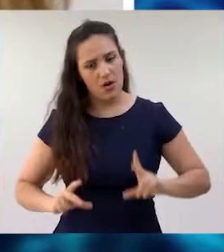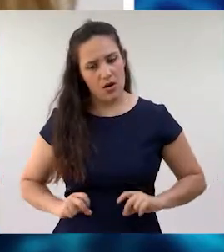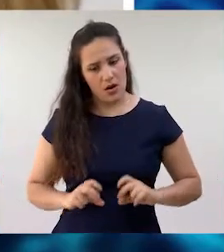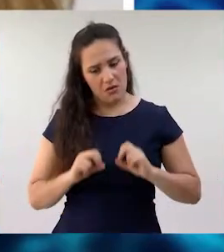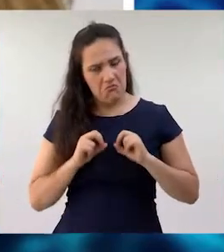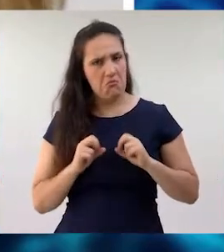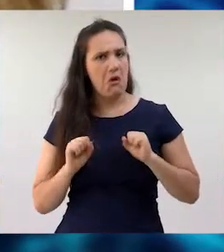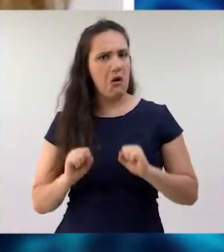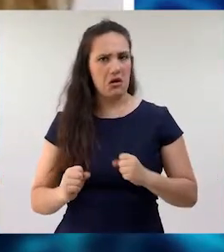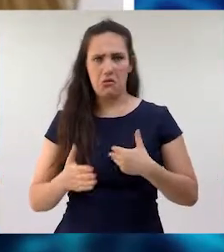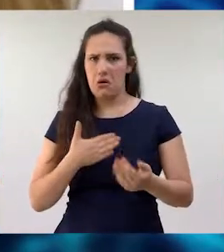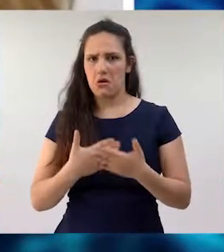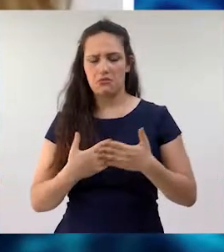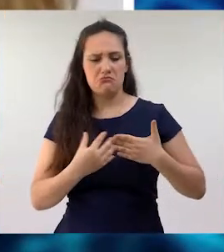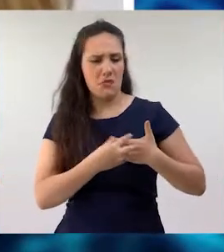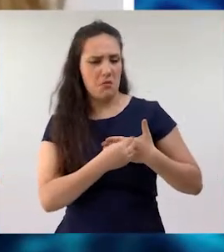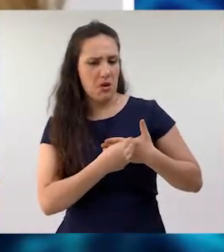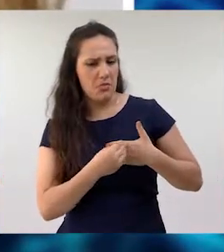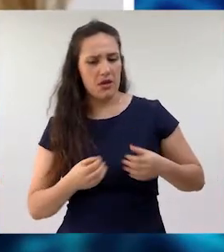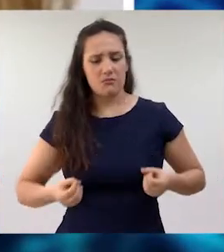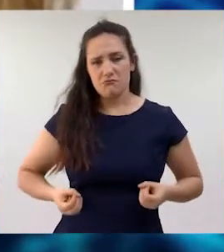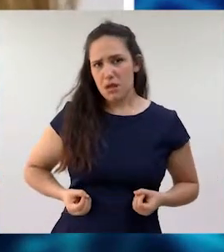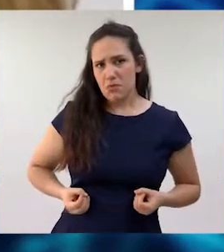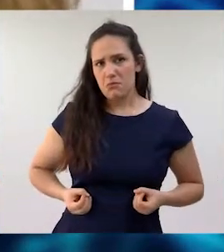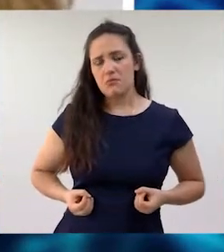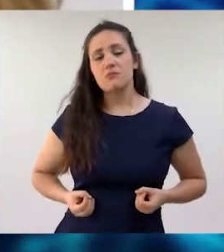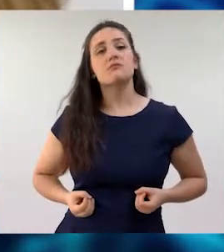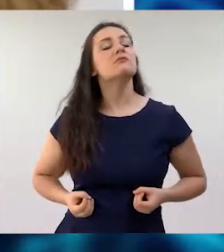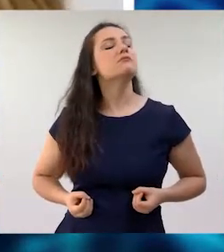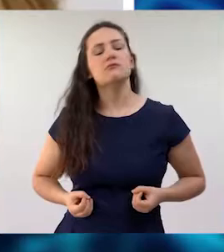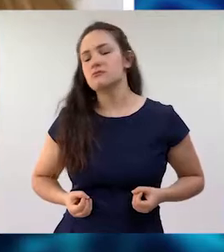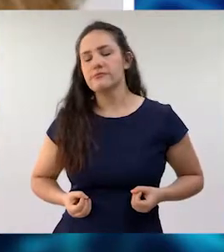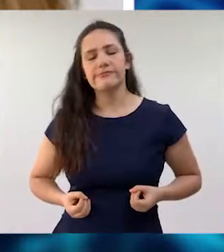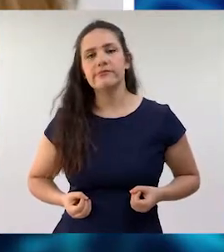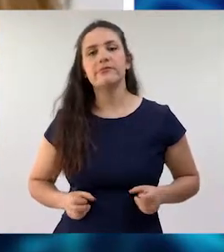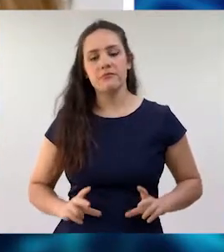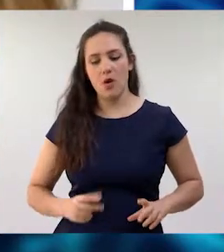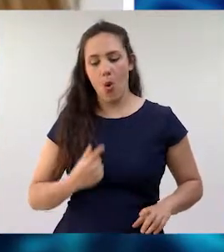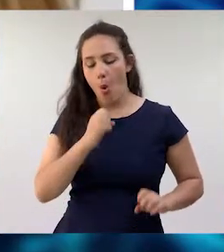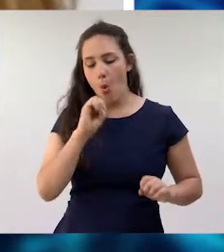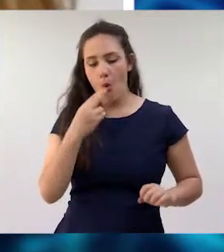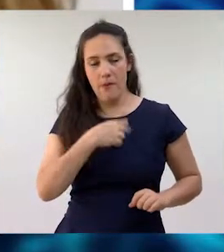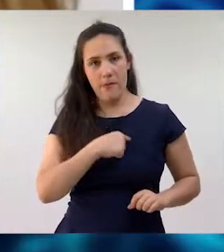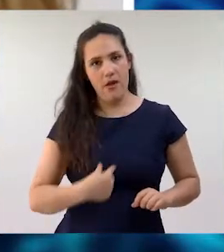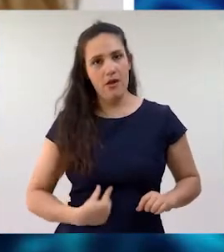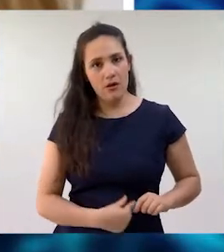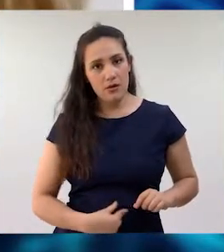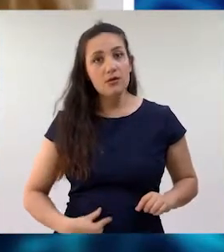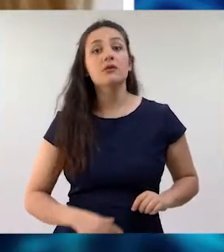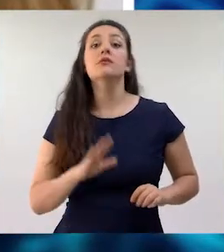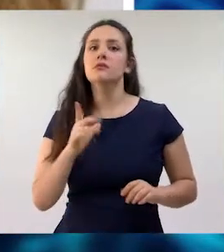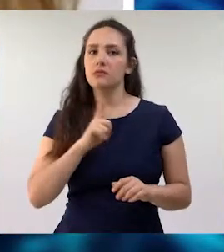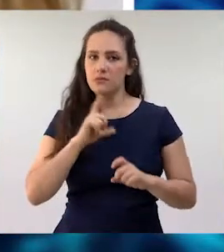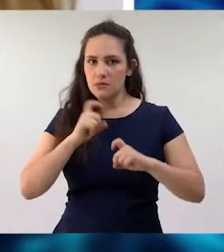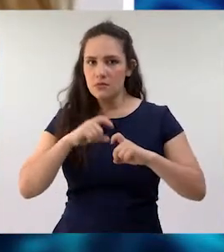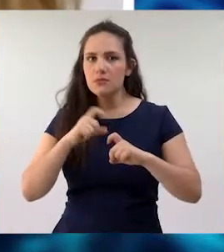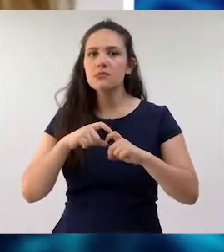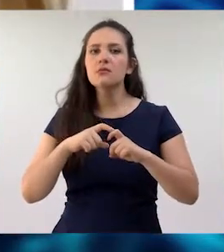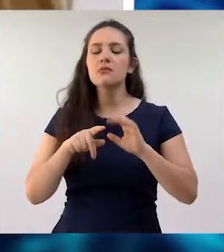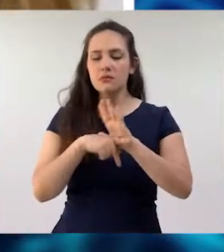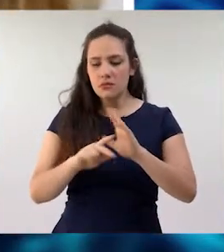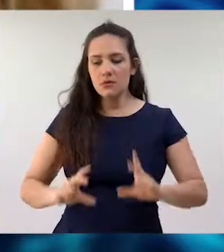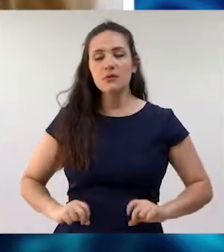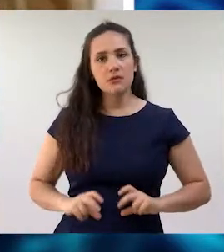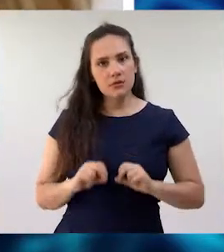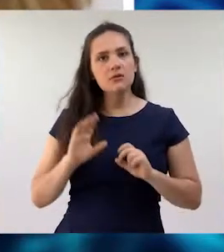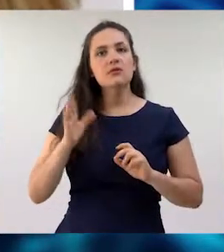hereditárias ligadas ao câncer, câncer de intestino, mama, ovário, esses pacientes deverão ser acompanhados por oncologistas,